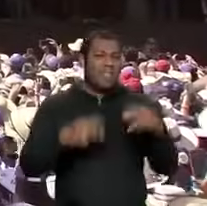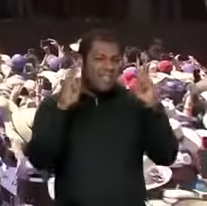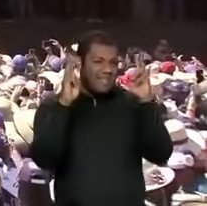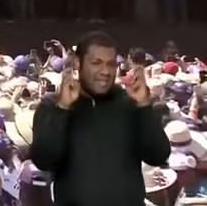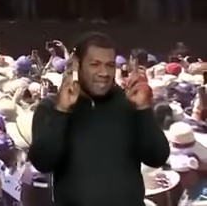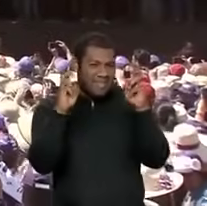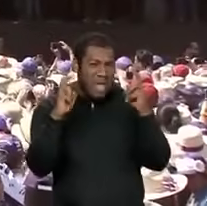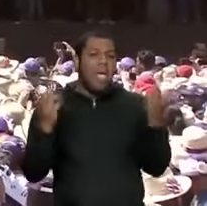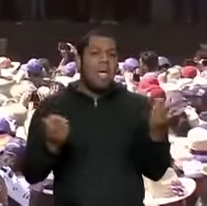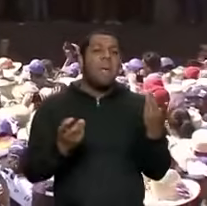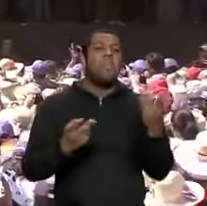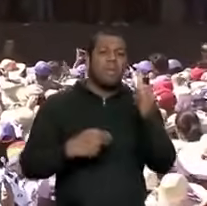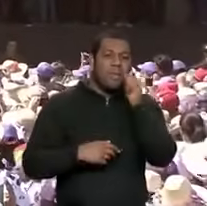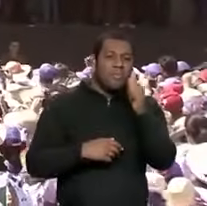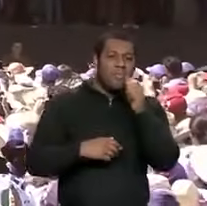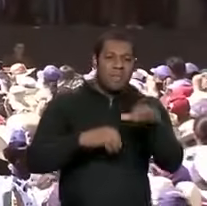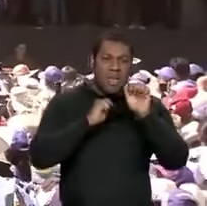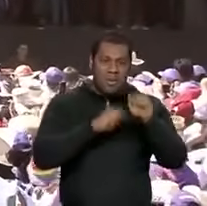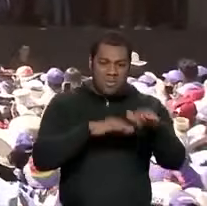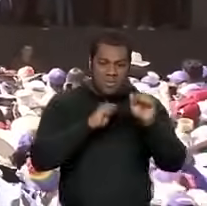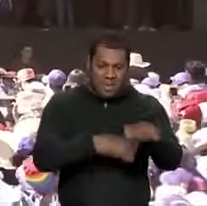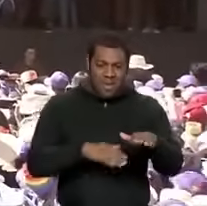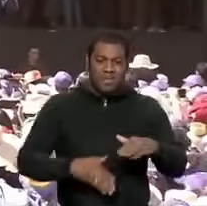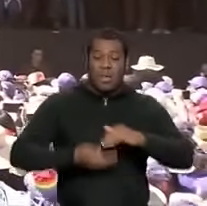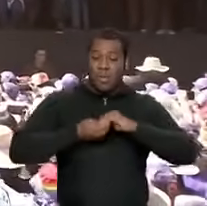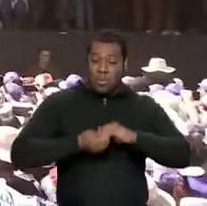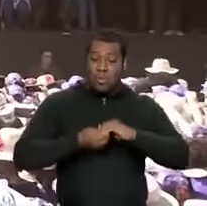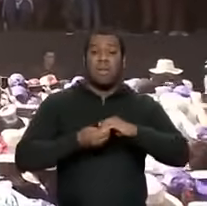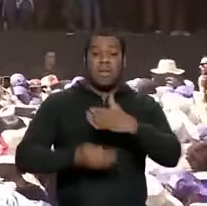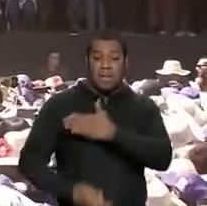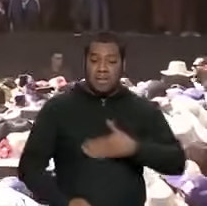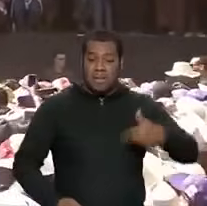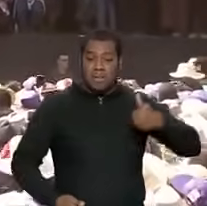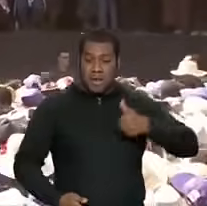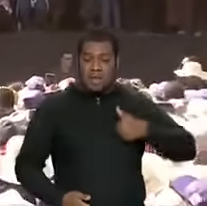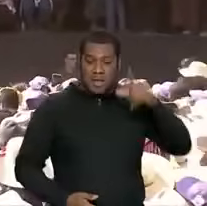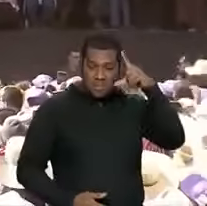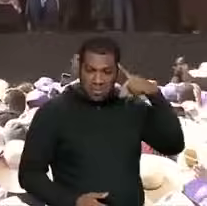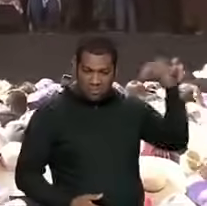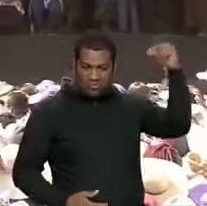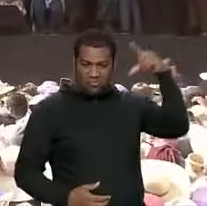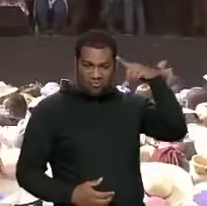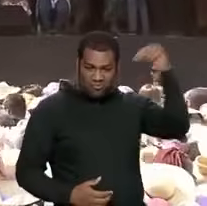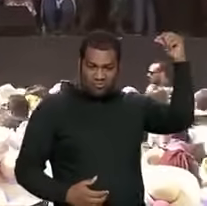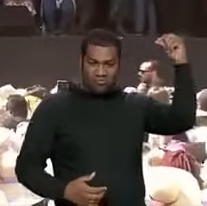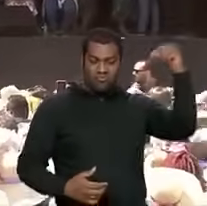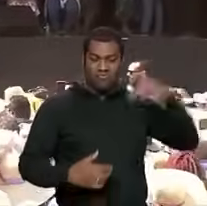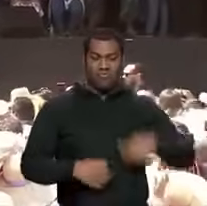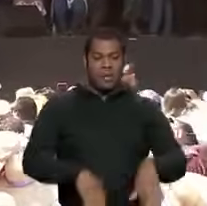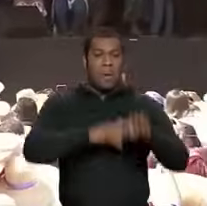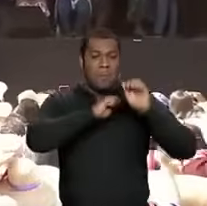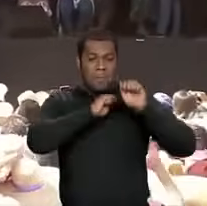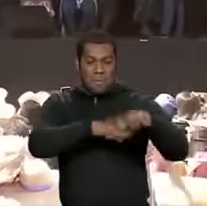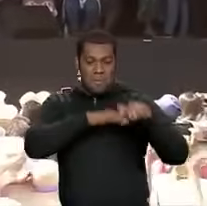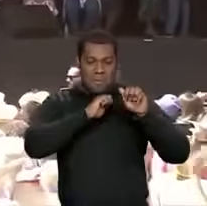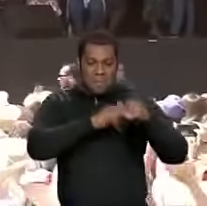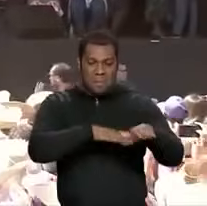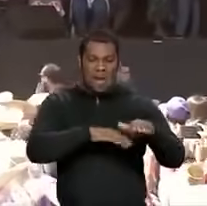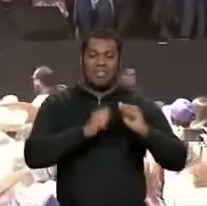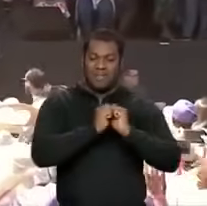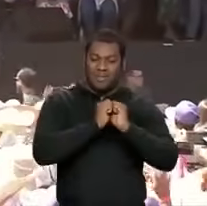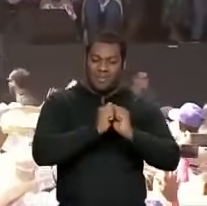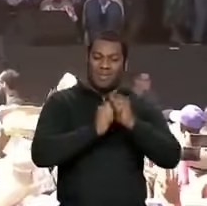essa grande mulher querida janja muito obrigada janja por ter Machado com a gente com as Margaridas